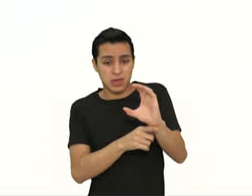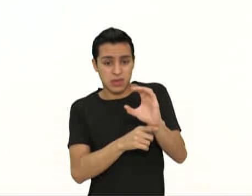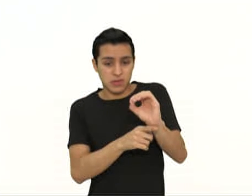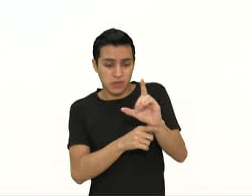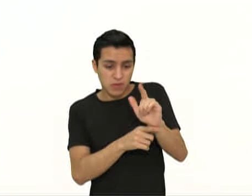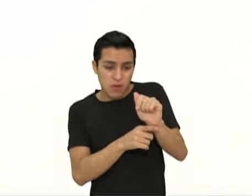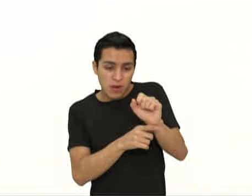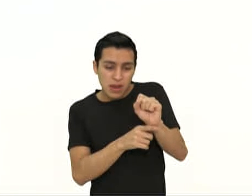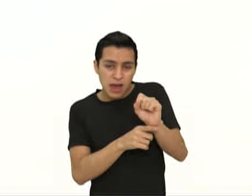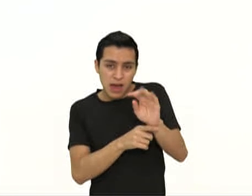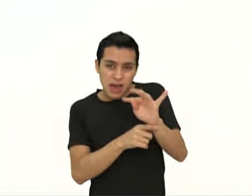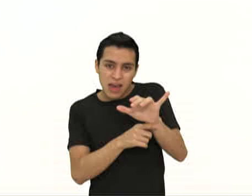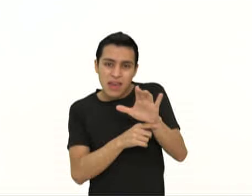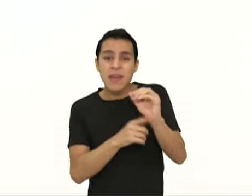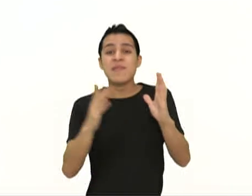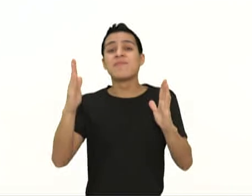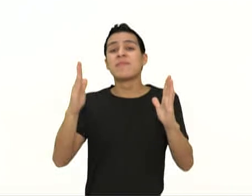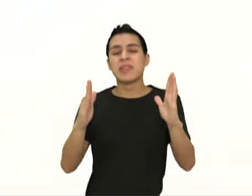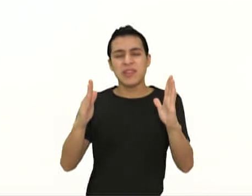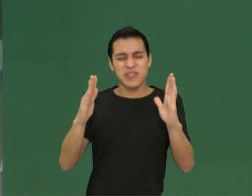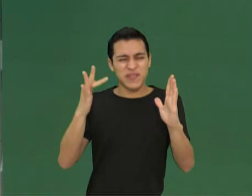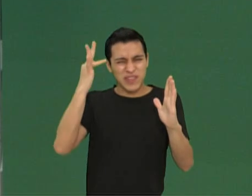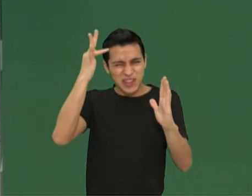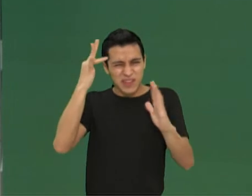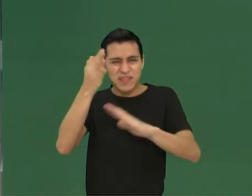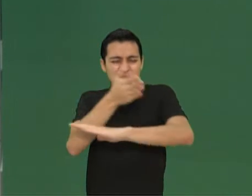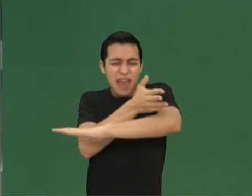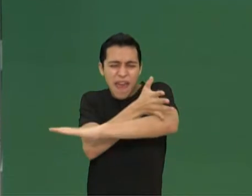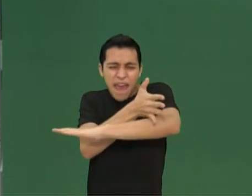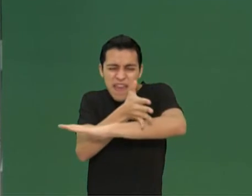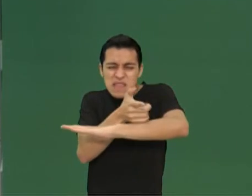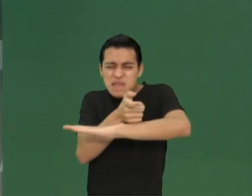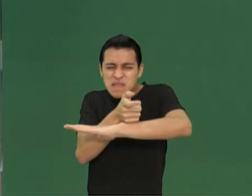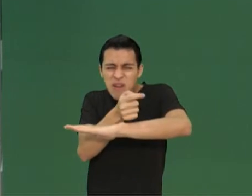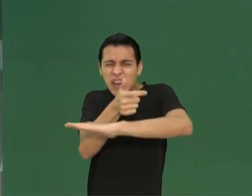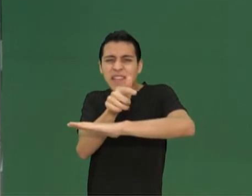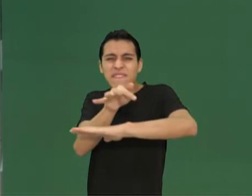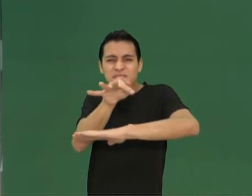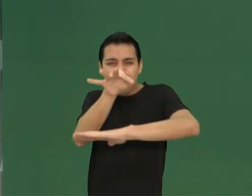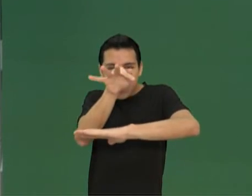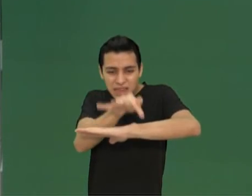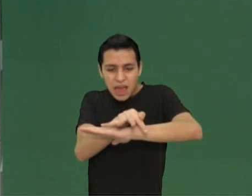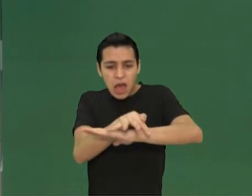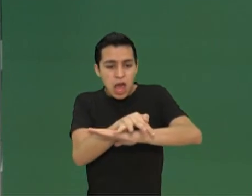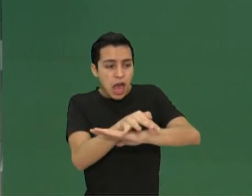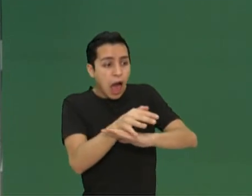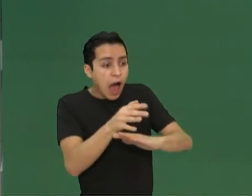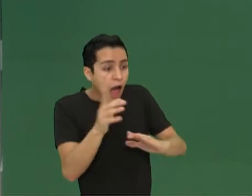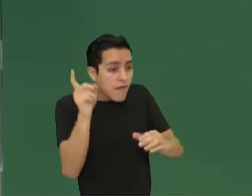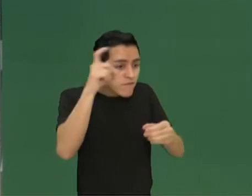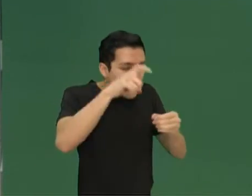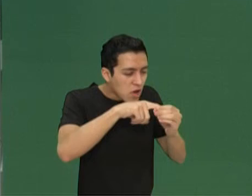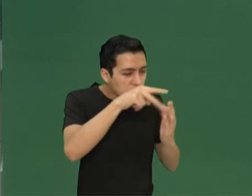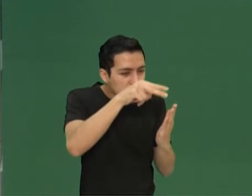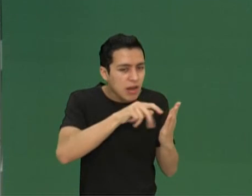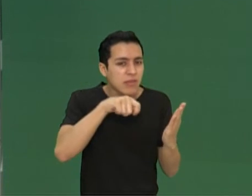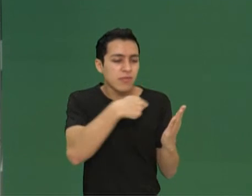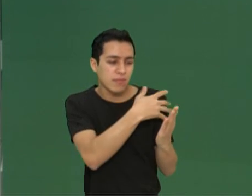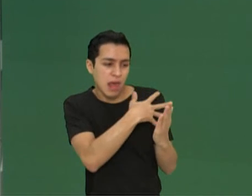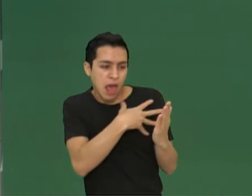né? Esse período da filosofia do final da Idade Média, o período de redescoberta de Aristóteles, enfim, né?